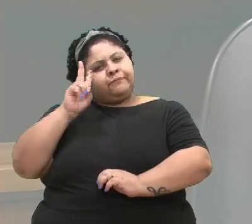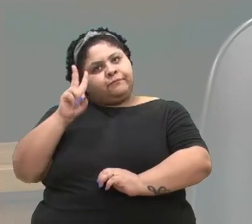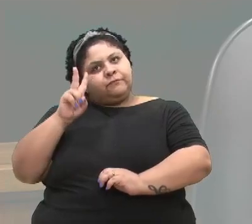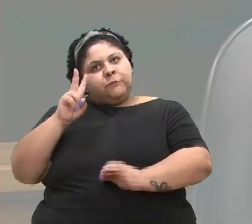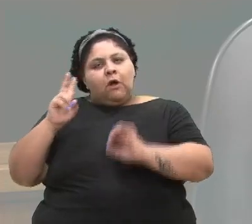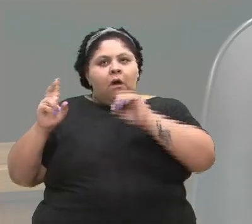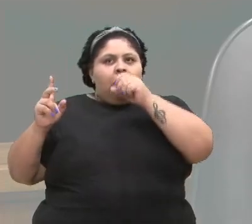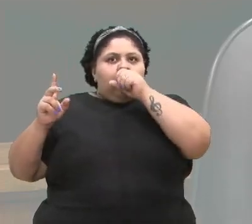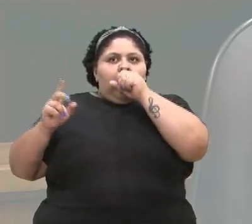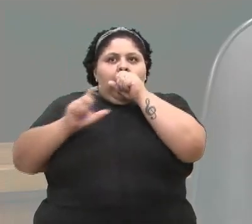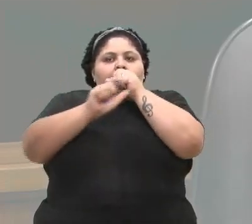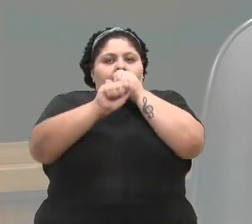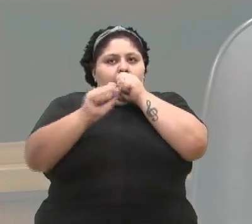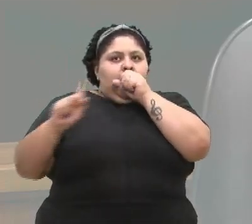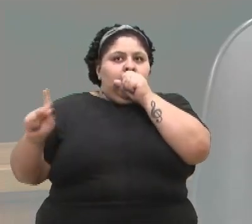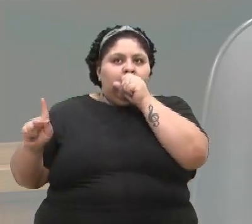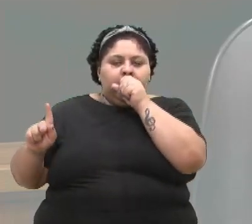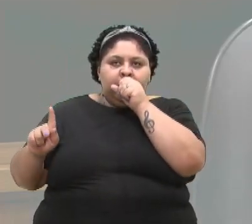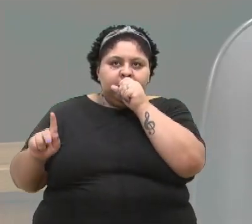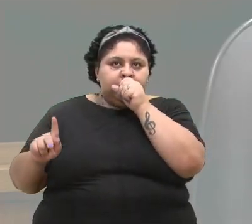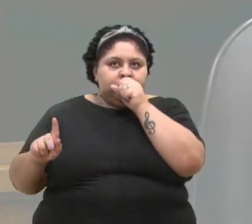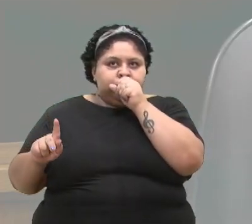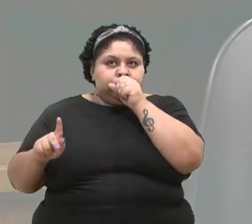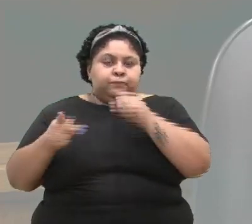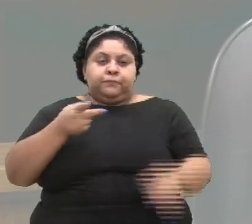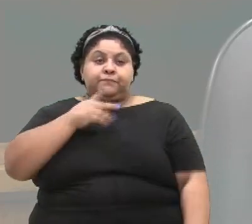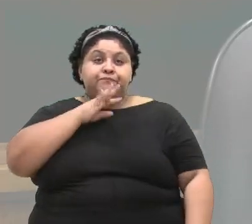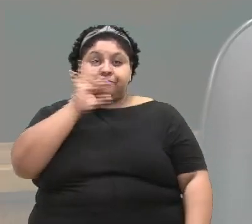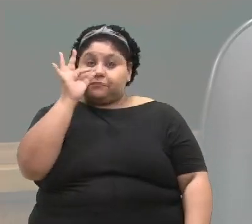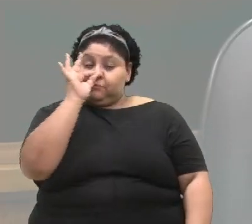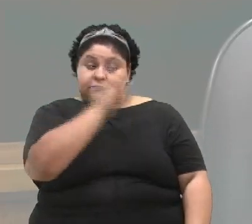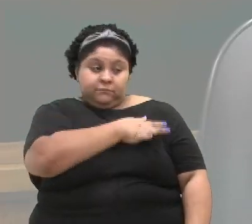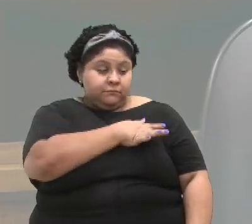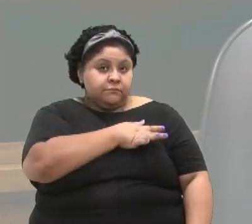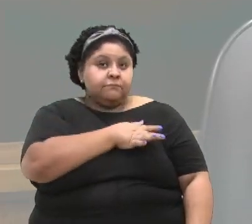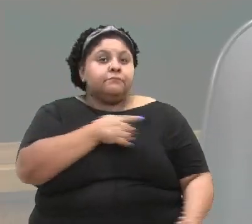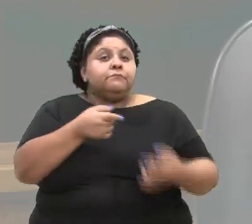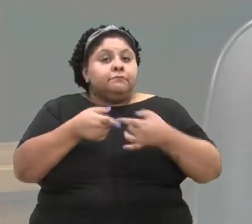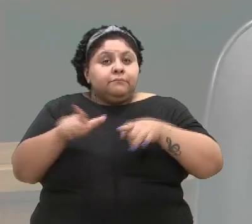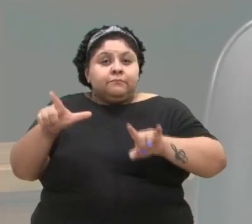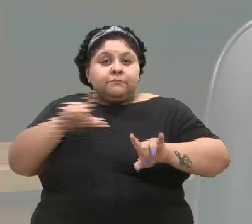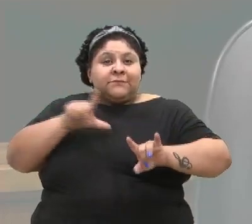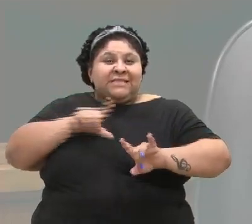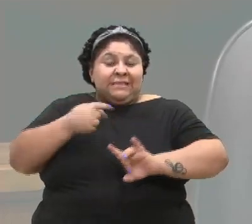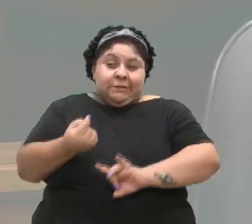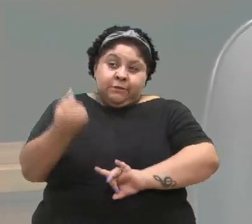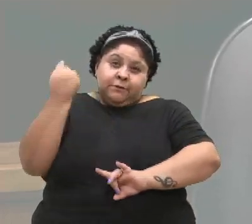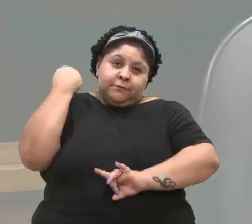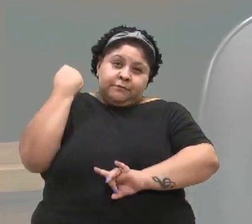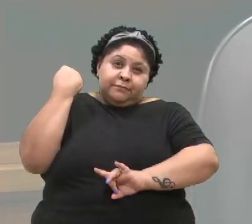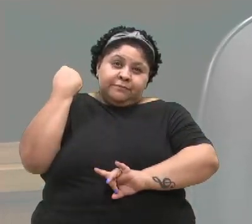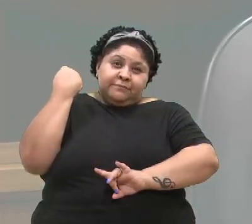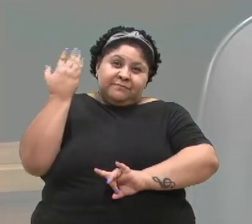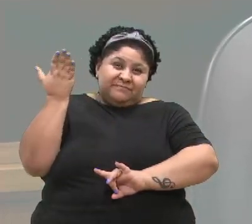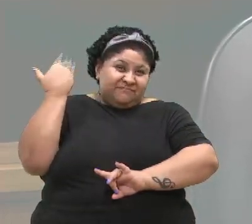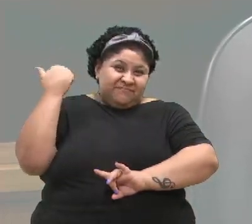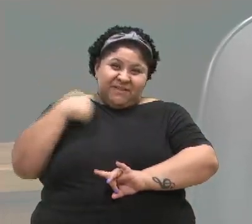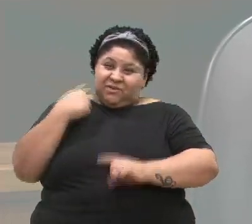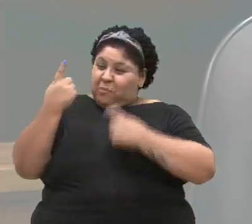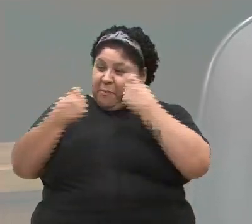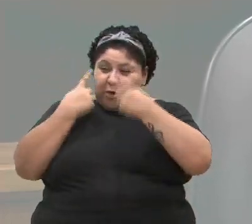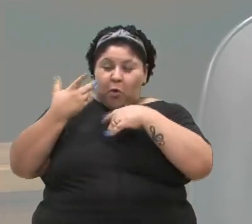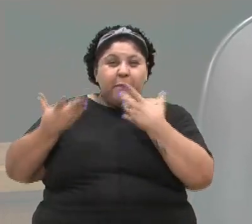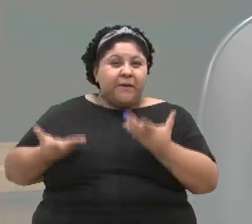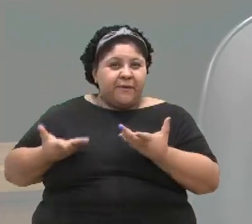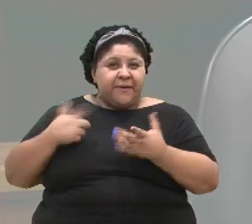ficar com uma aposentadoria ridícula por várias questões, mas também porque lá atrás eu não me preocupei muito com isso.